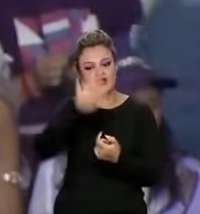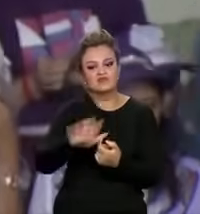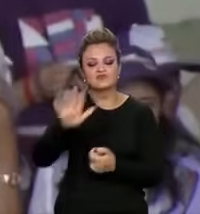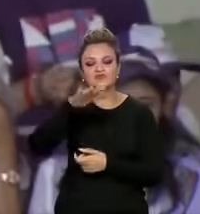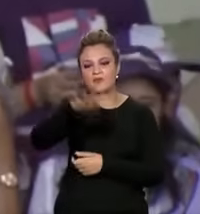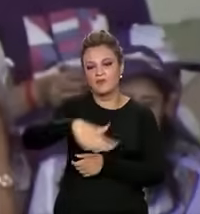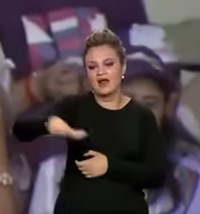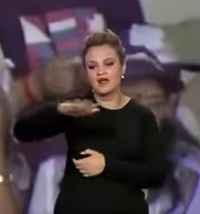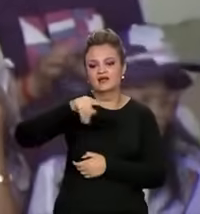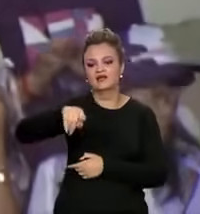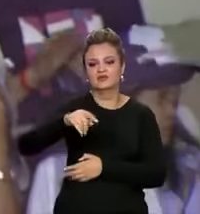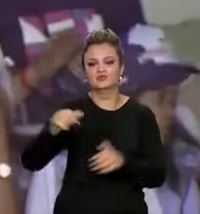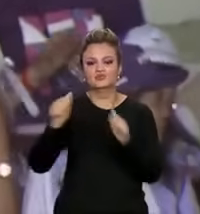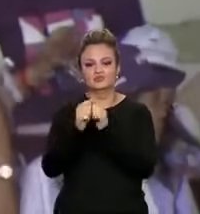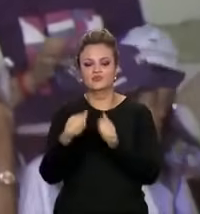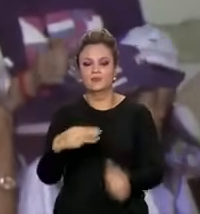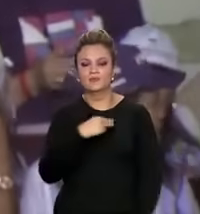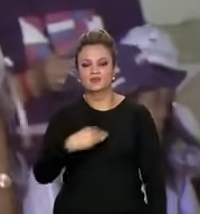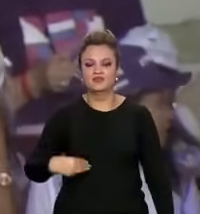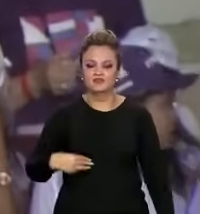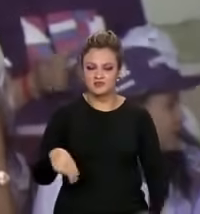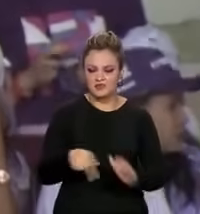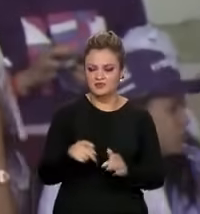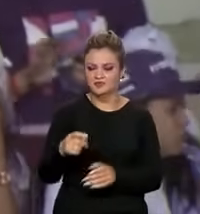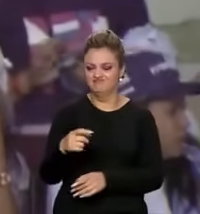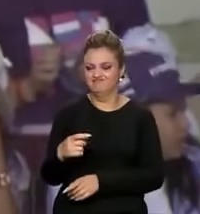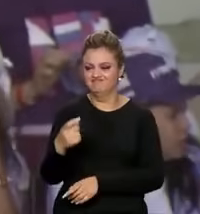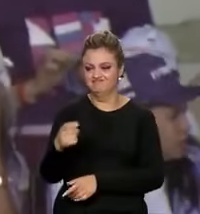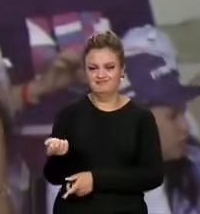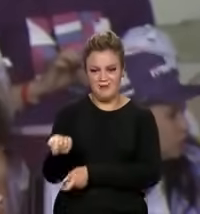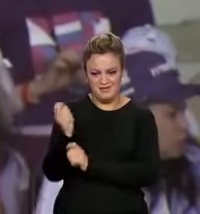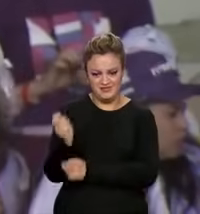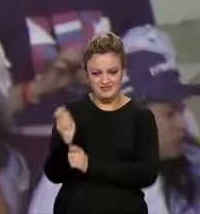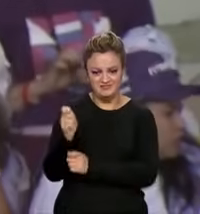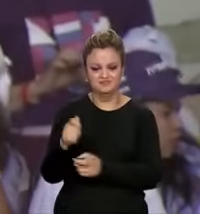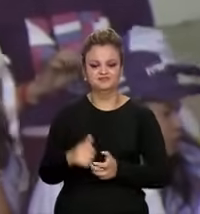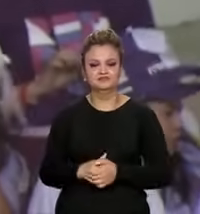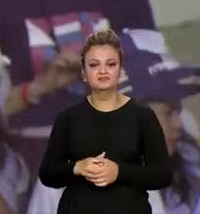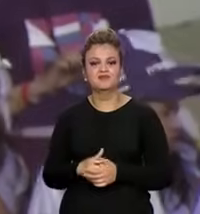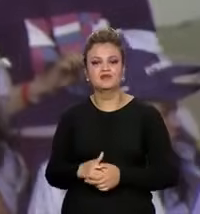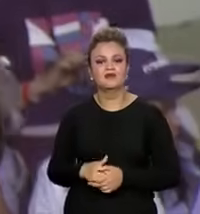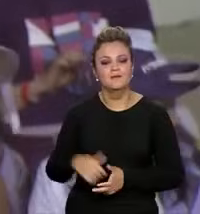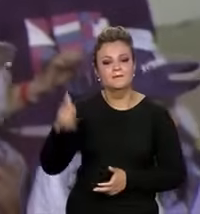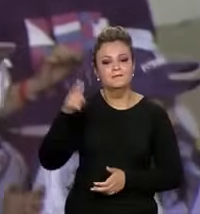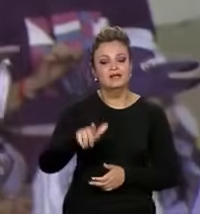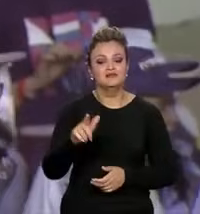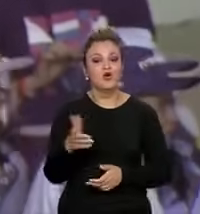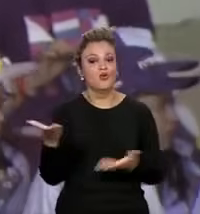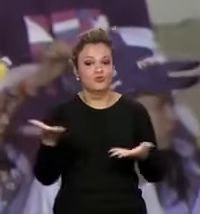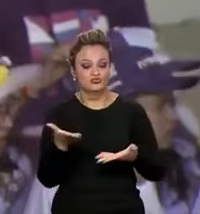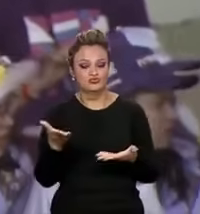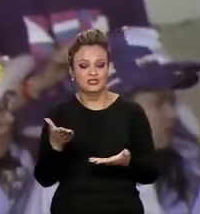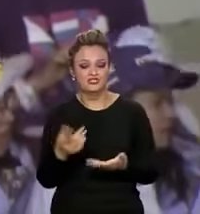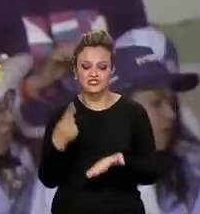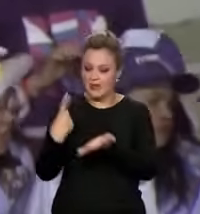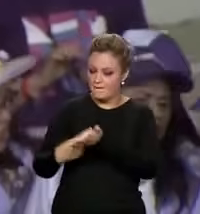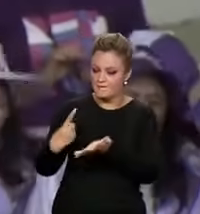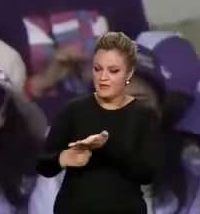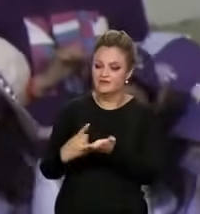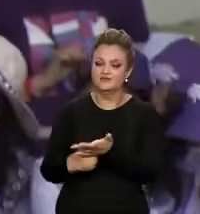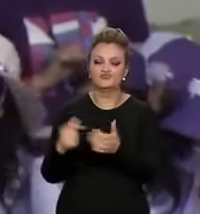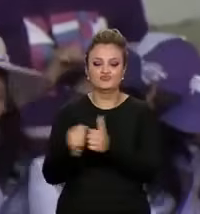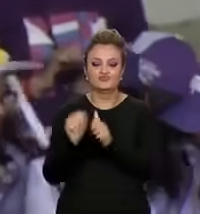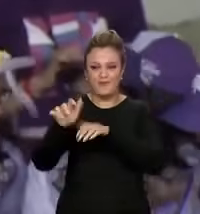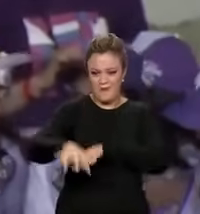esse setor juntamente com o ministro da Pesca nós estamos fazendo também hoje impactuado